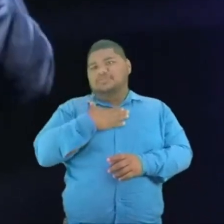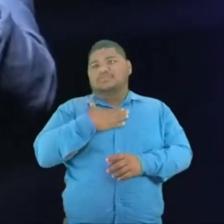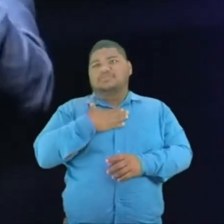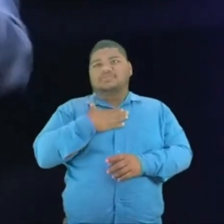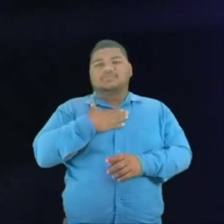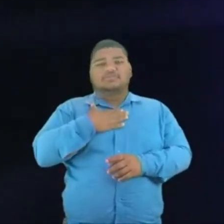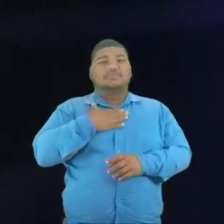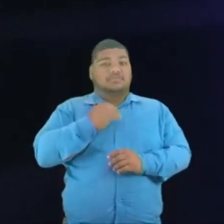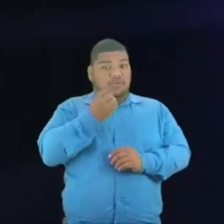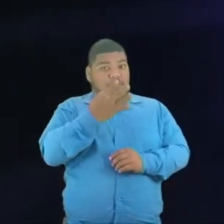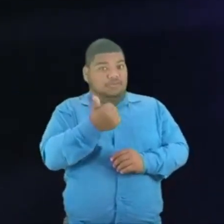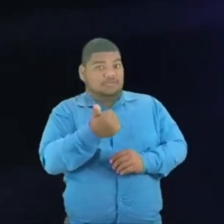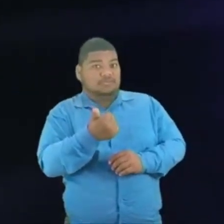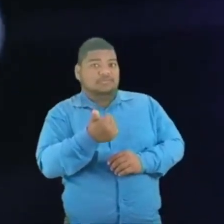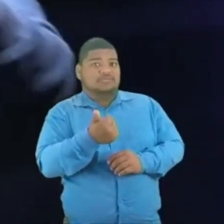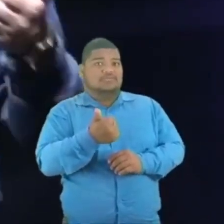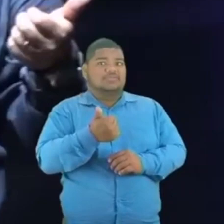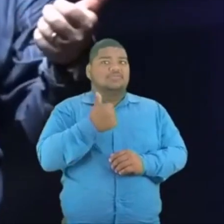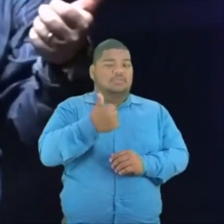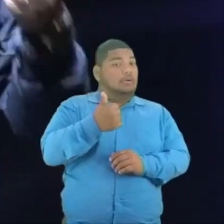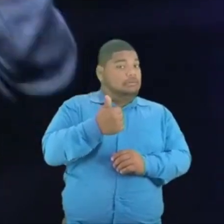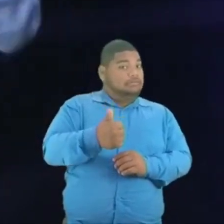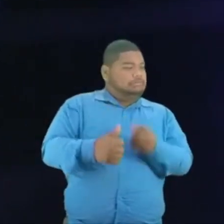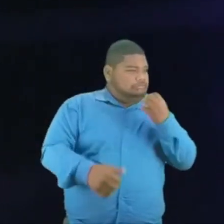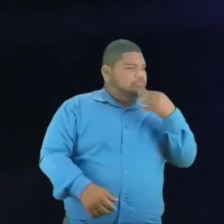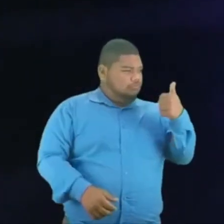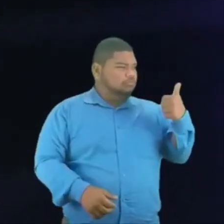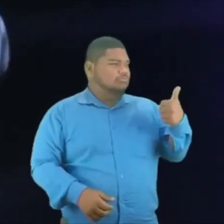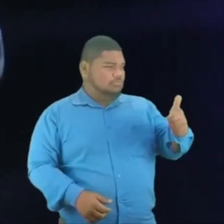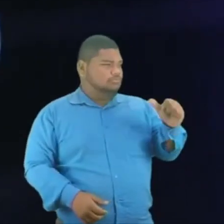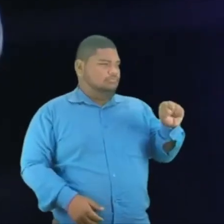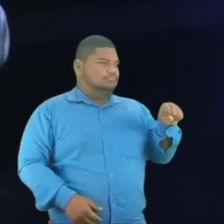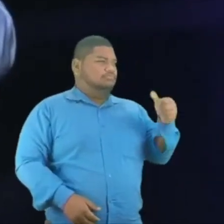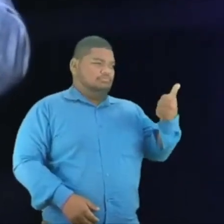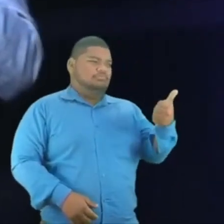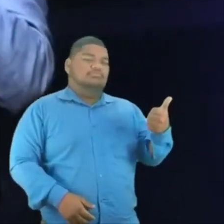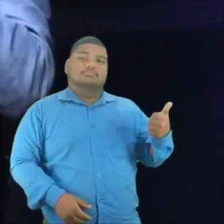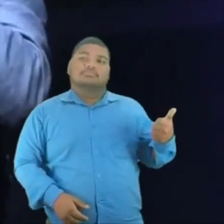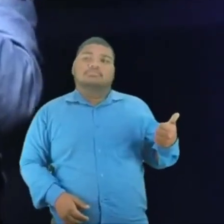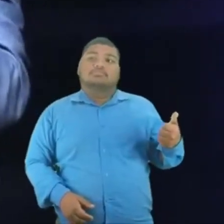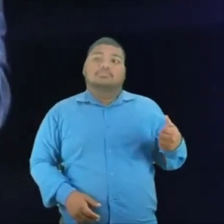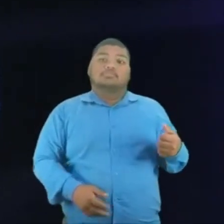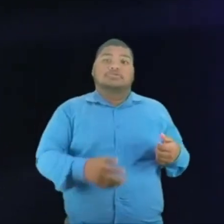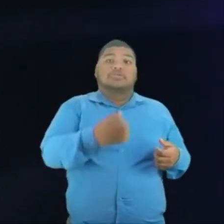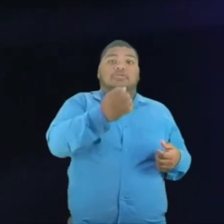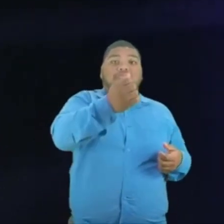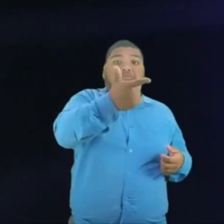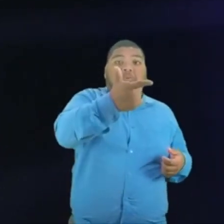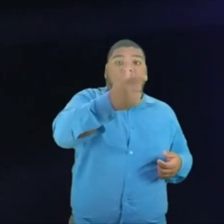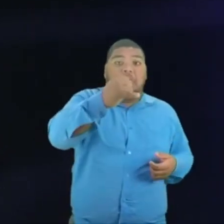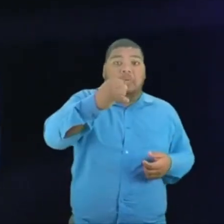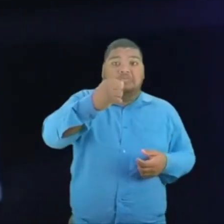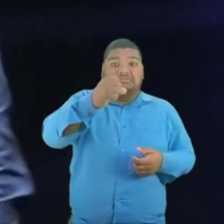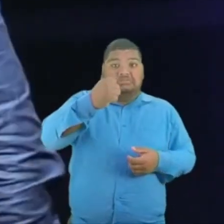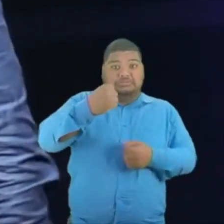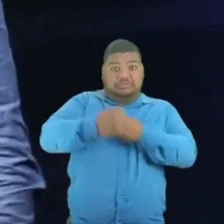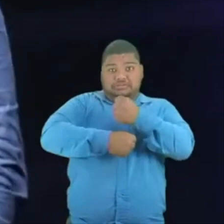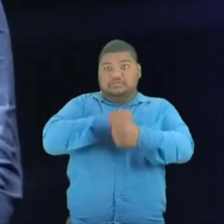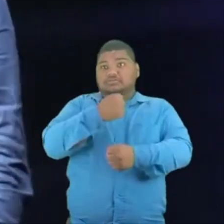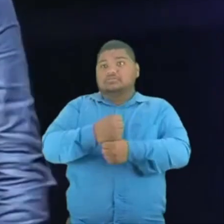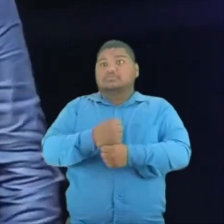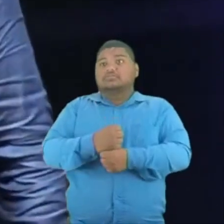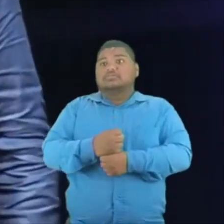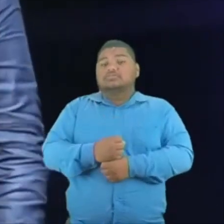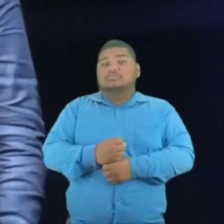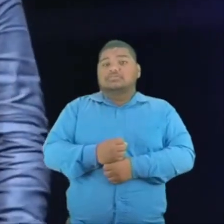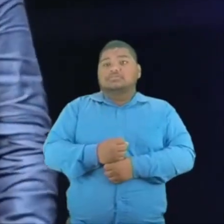tá bom? Beleza, deixa comigo, José. Passaram-se 2 anos, Será que o